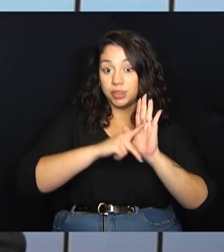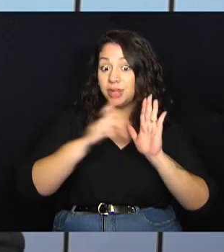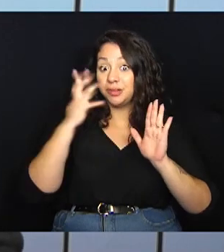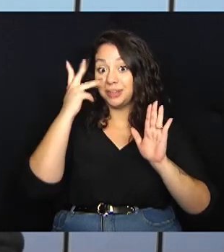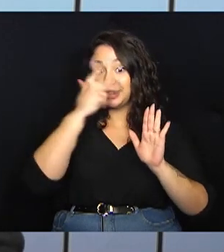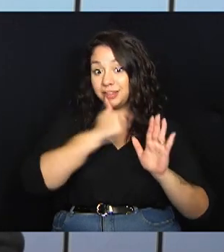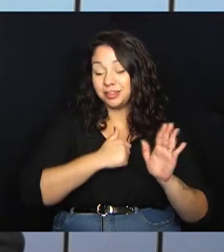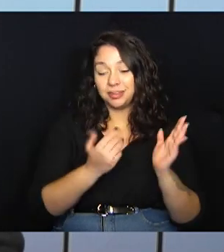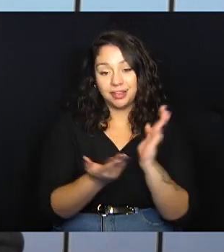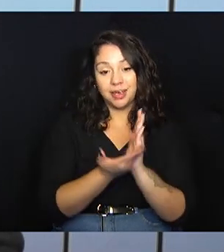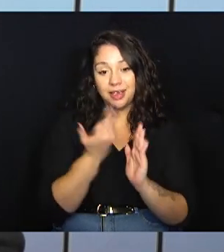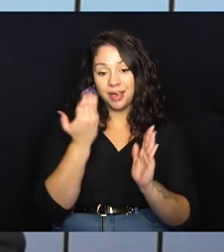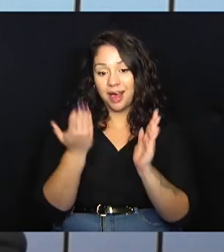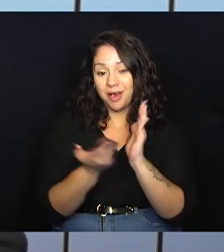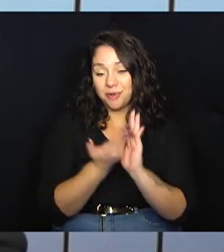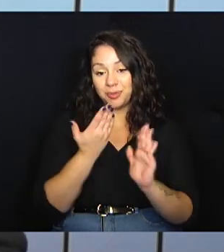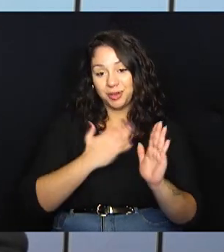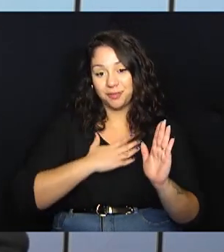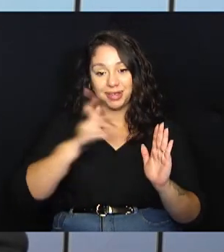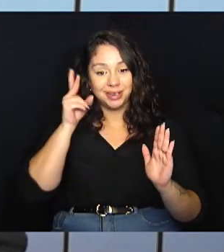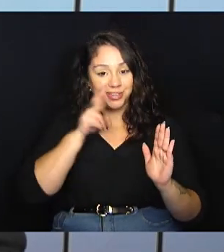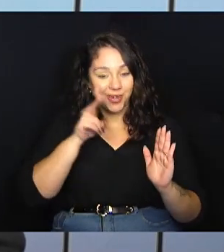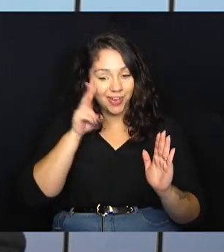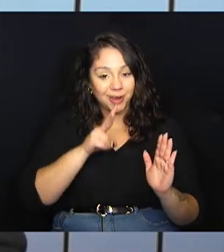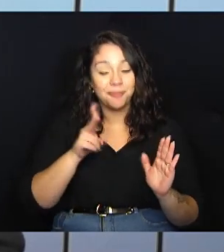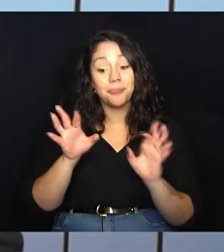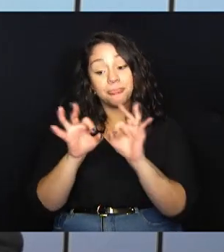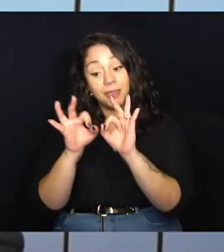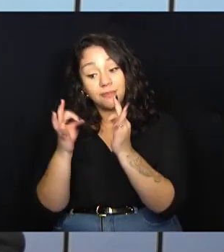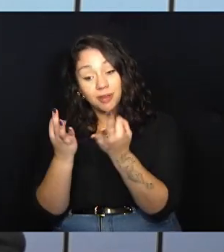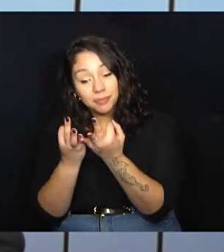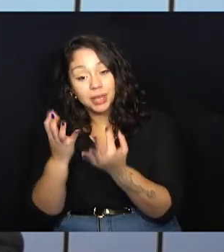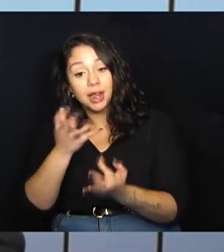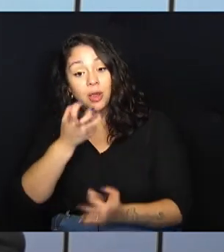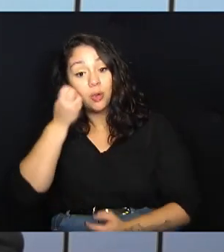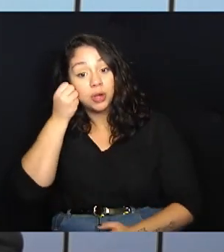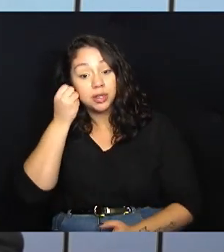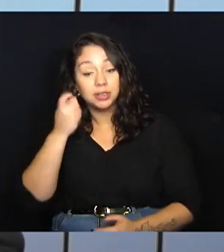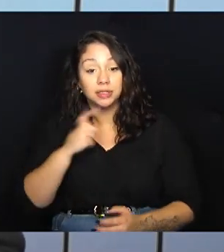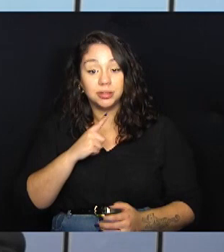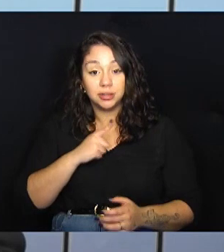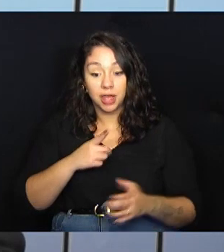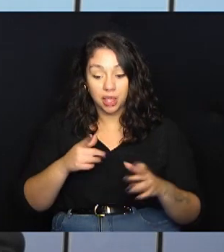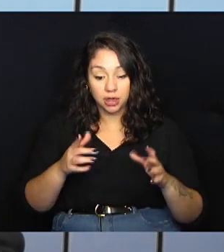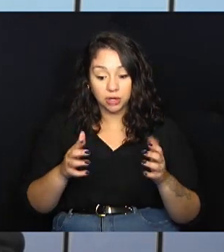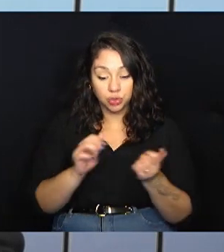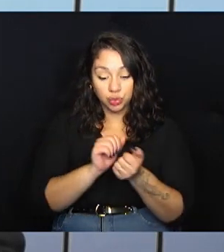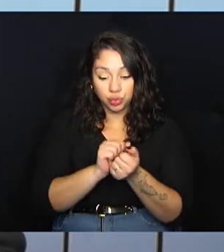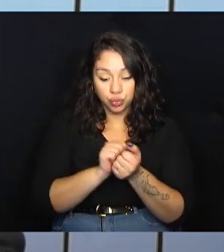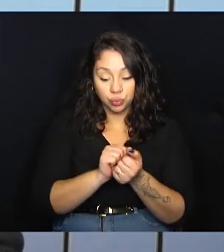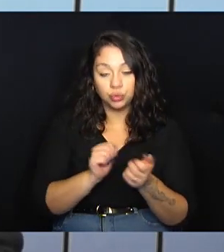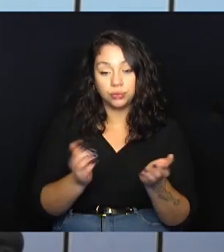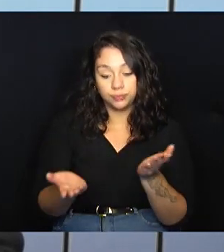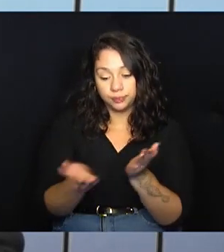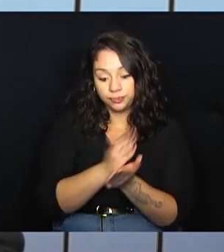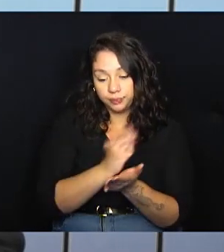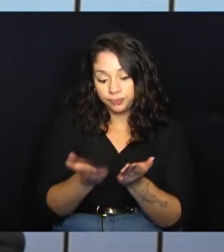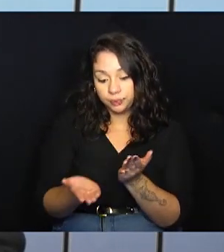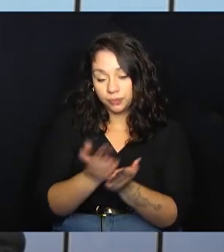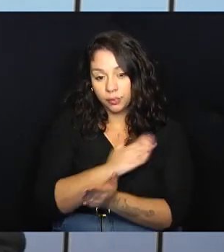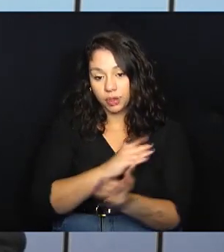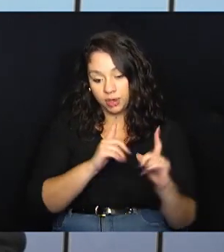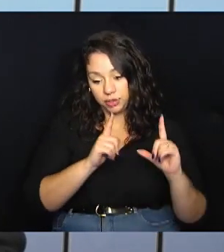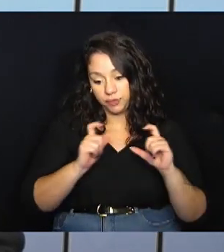álbum Fazendo Minha História, que a família acolhedora monta com a criança o seu álbum de fotos,